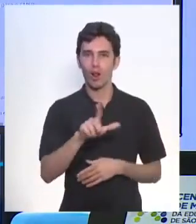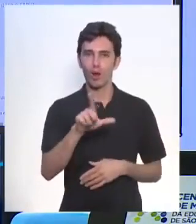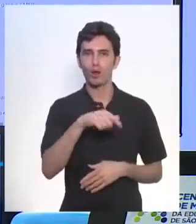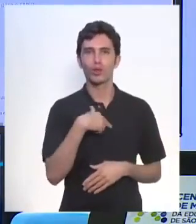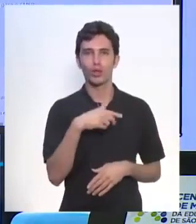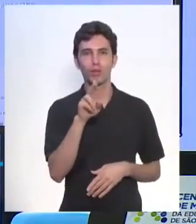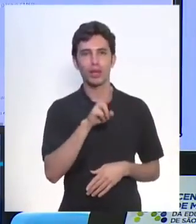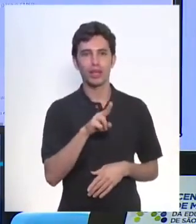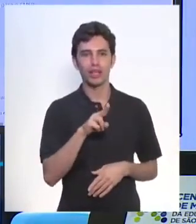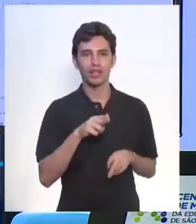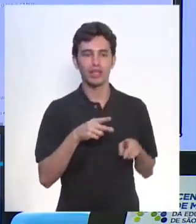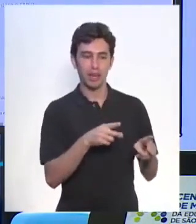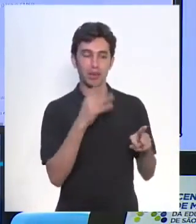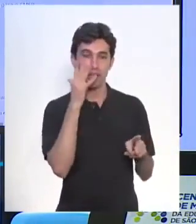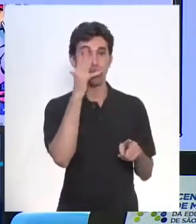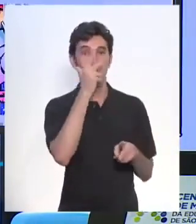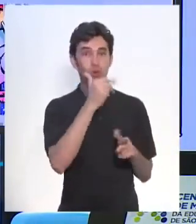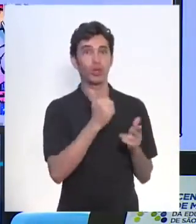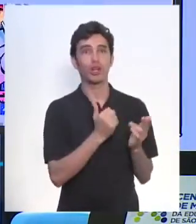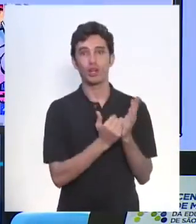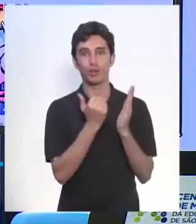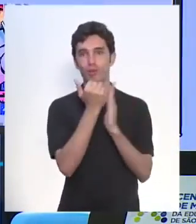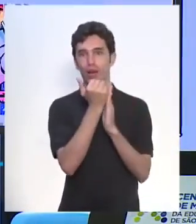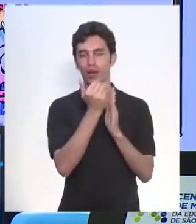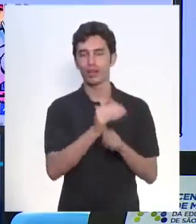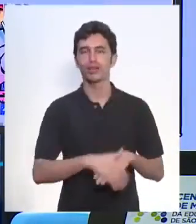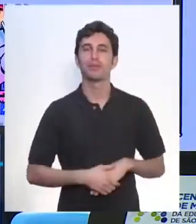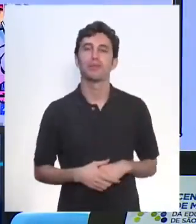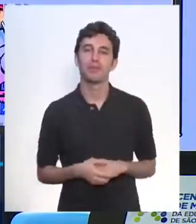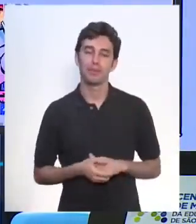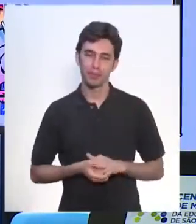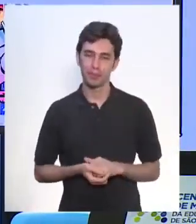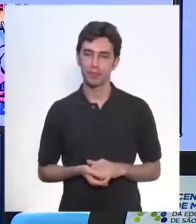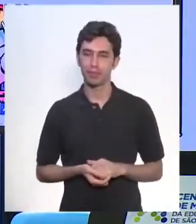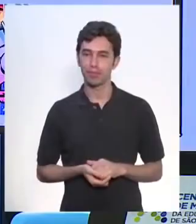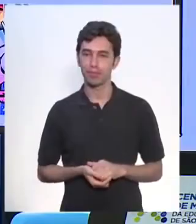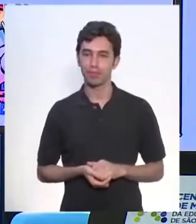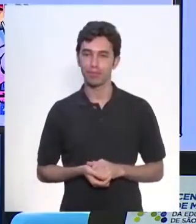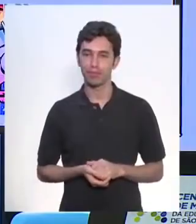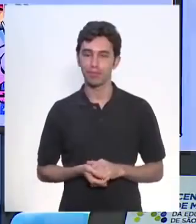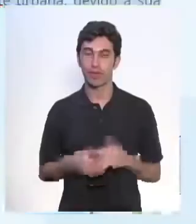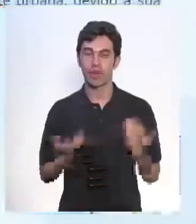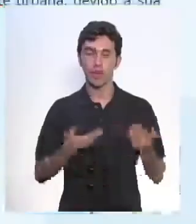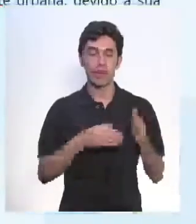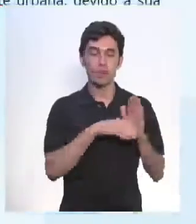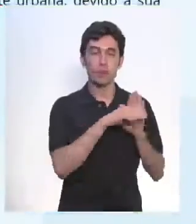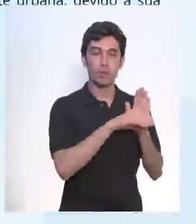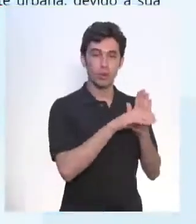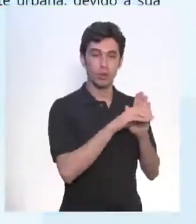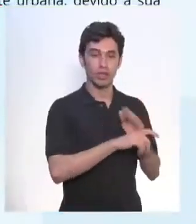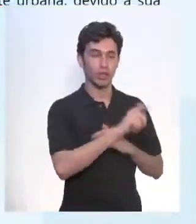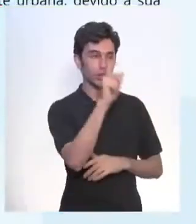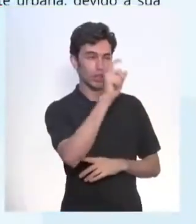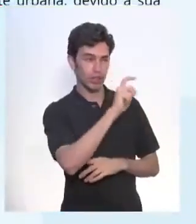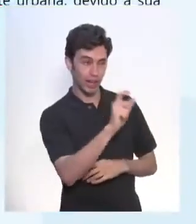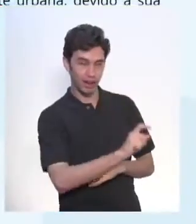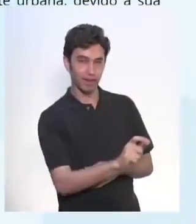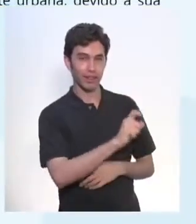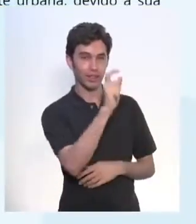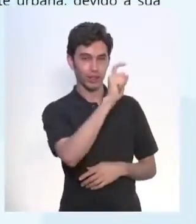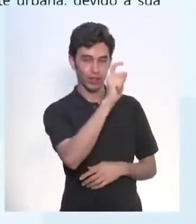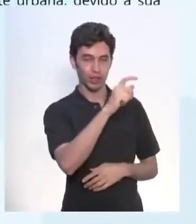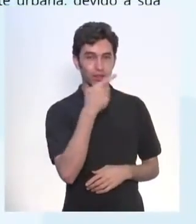né? Tá? Olha só. Então, vamos agora passar para o conceito de grafite. Observe essas duas imagens,